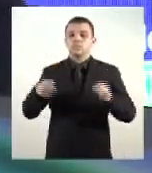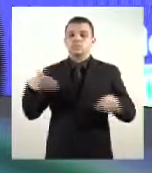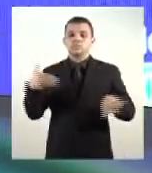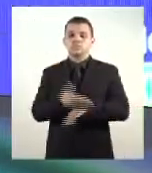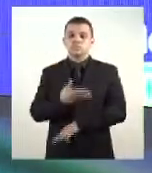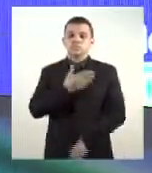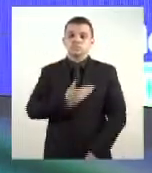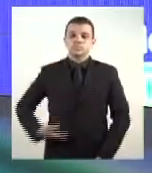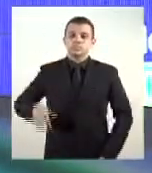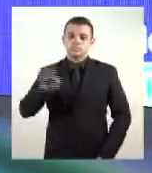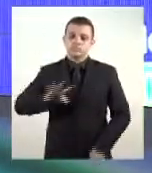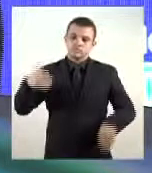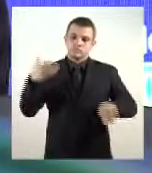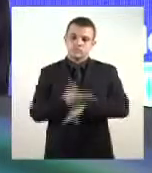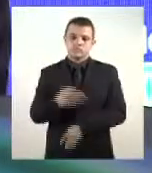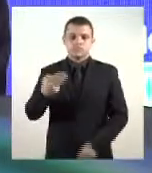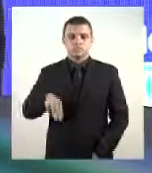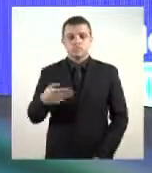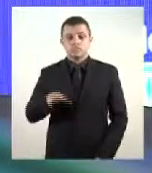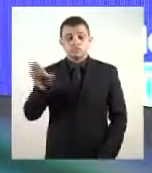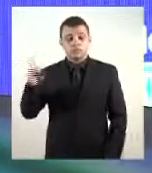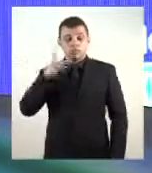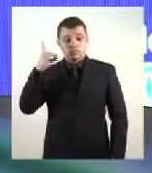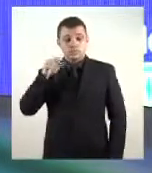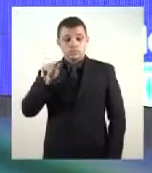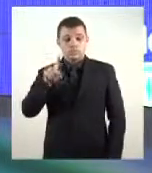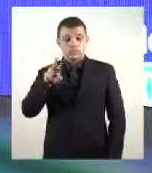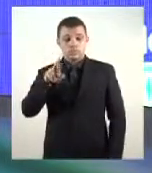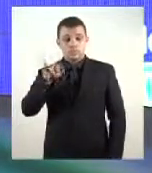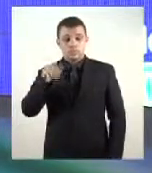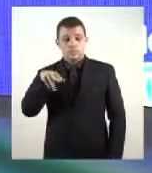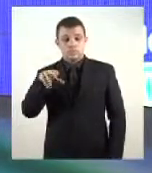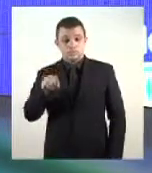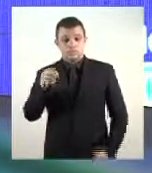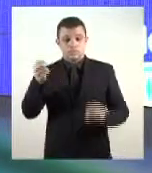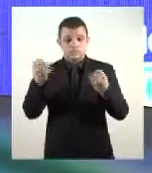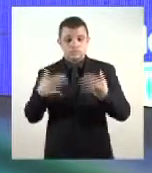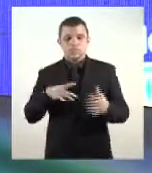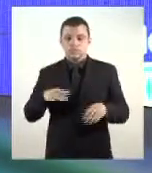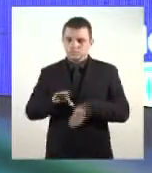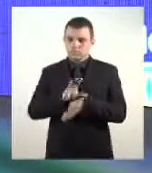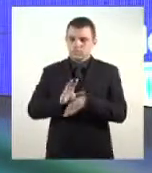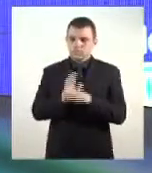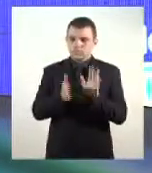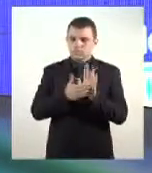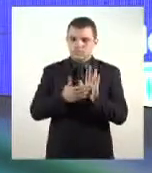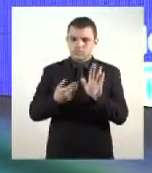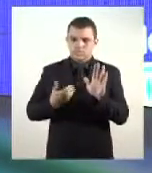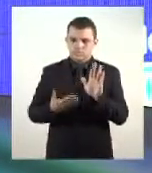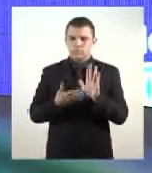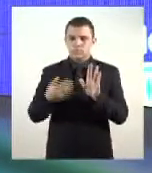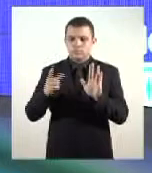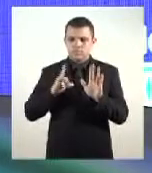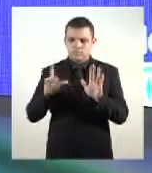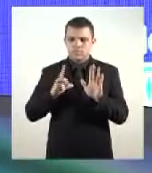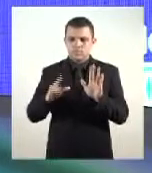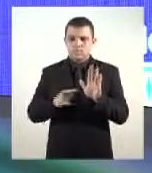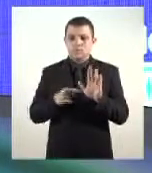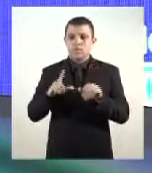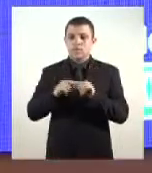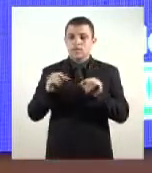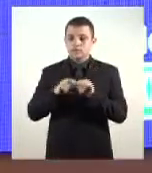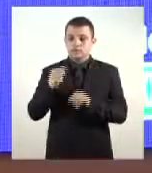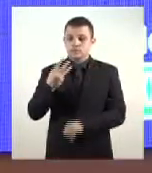Maranhão. Segundo o deputado Adriano Sarney, e tenho a Constituição aqui em minhas mãos, o artigo 34